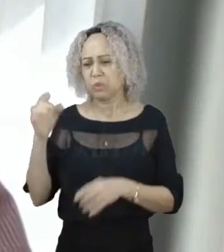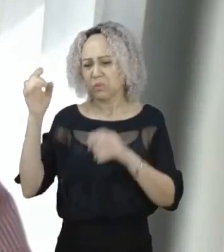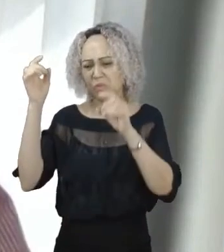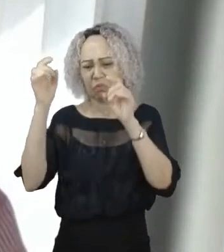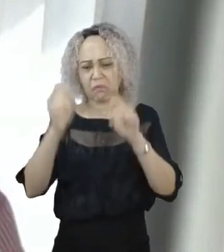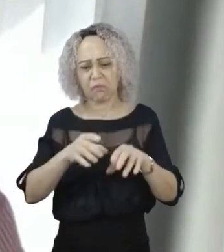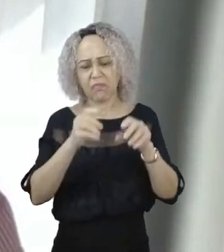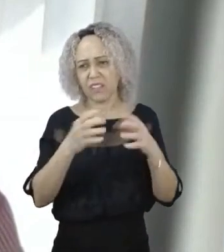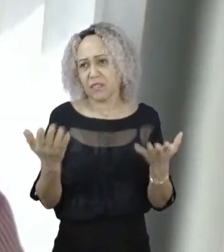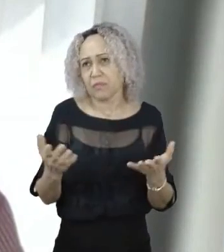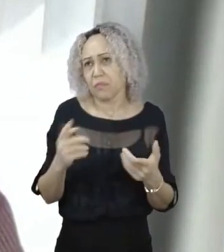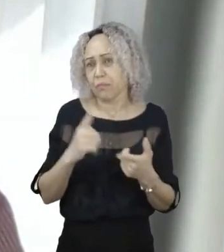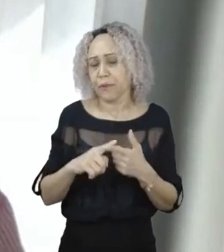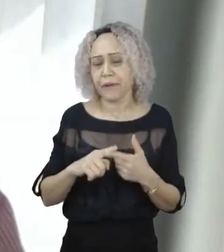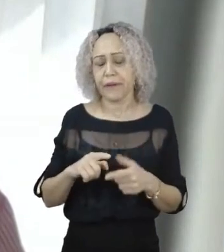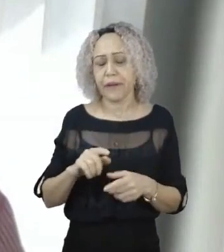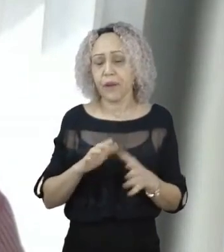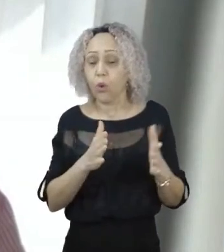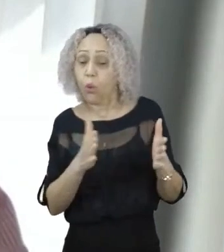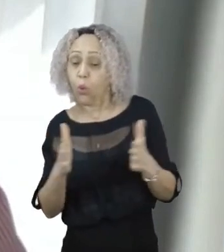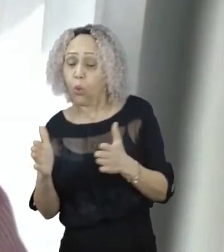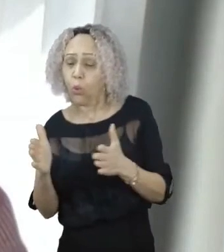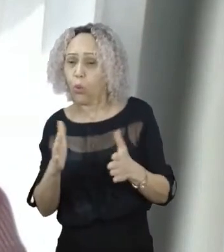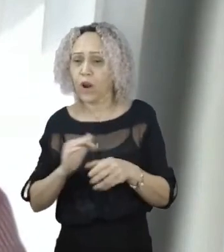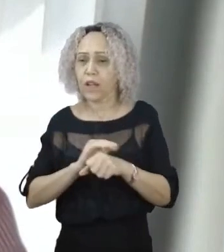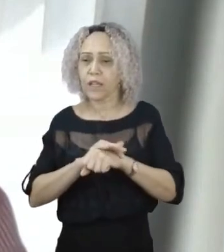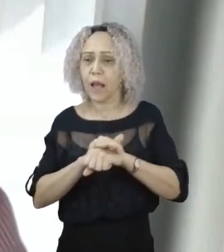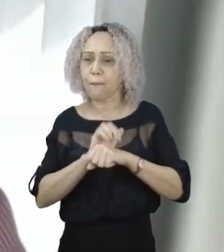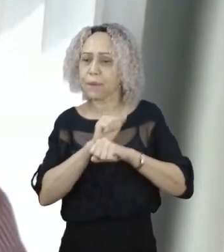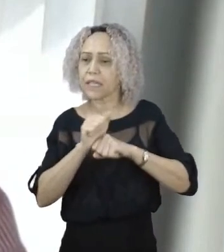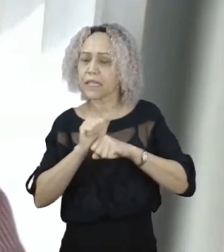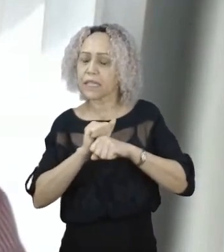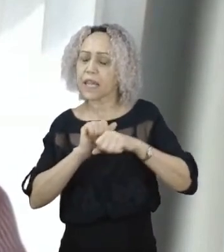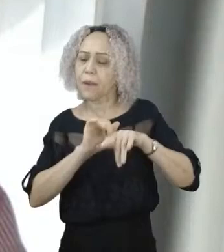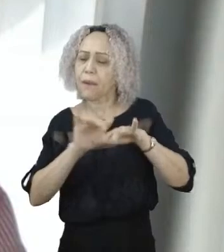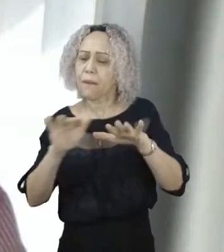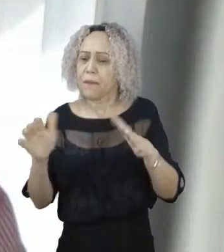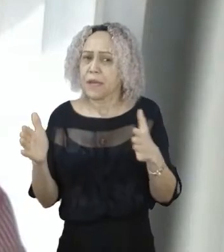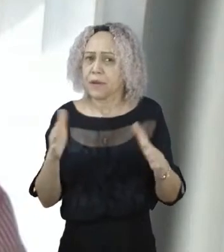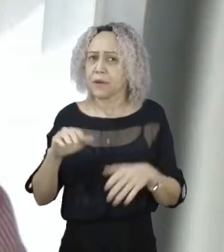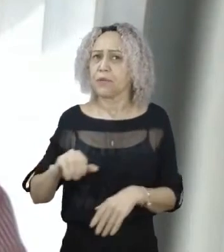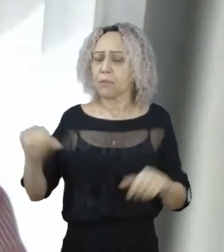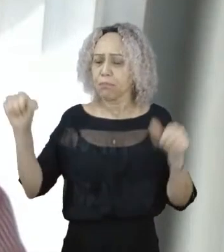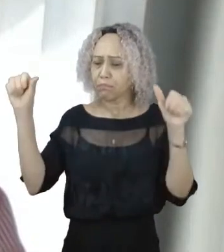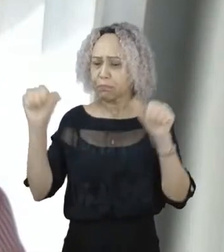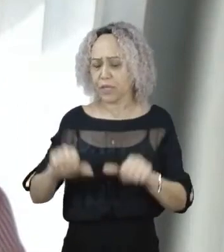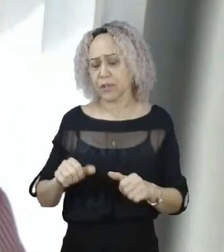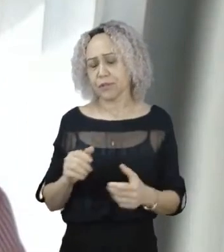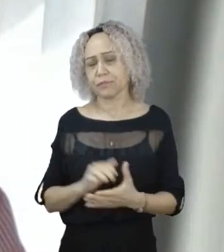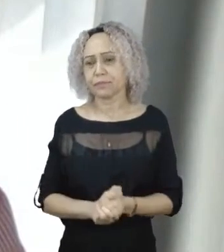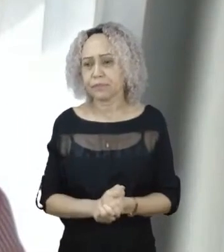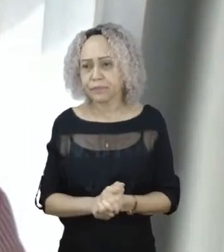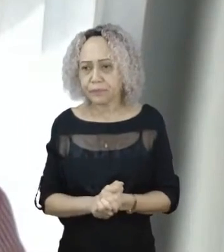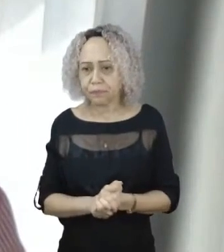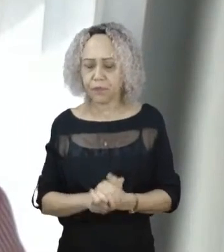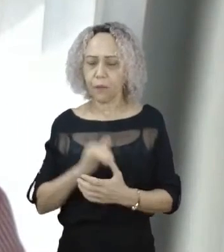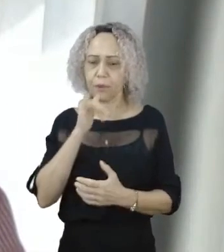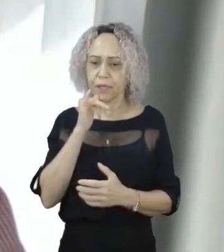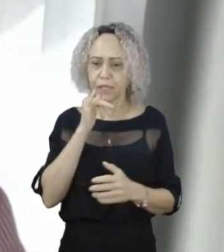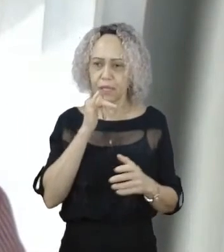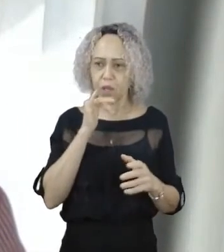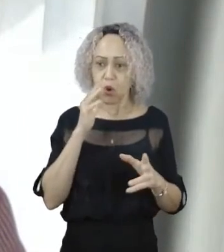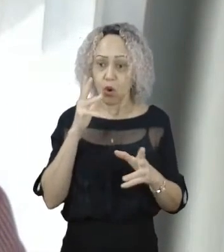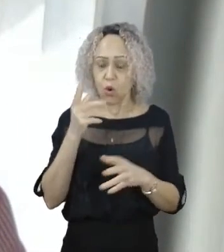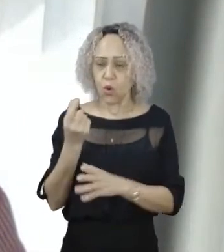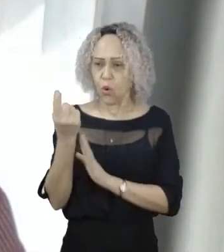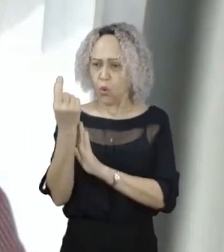coordenação federativa durante a pandemia, sobretudo neste período da pandemia. O congelamento do per capita da merenda